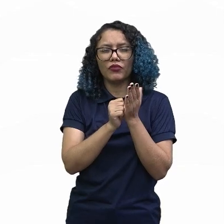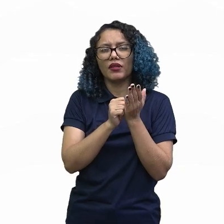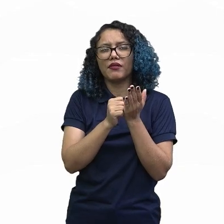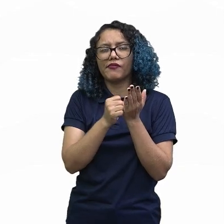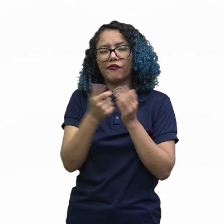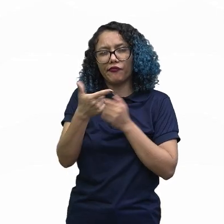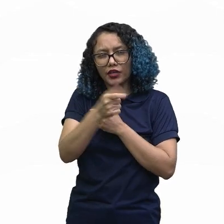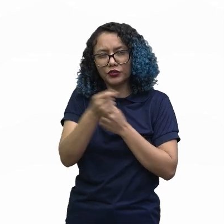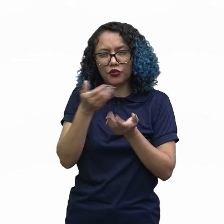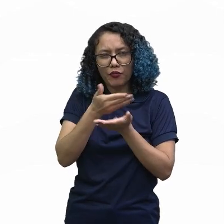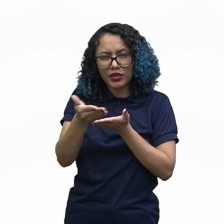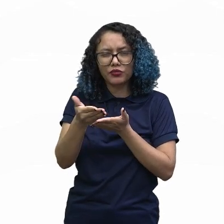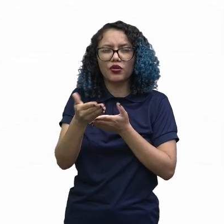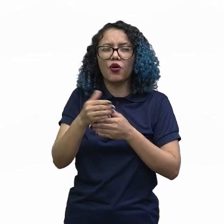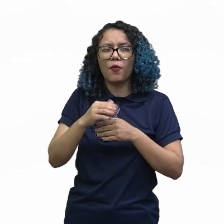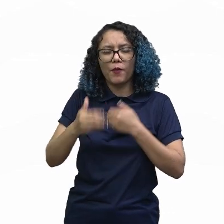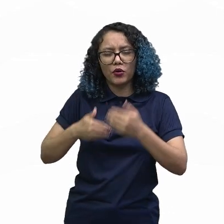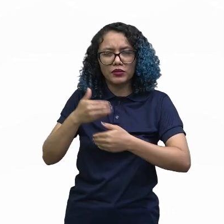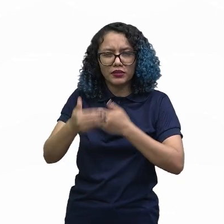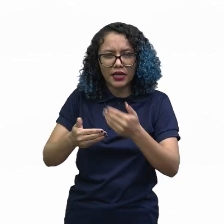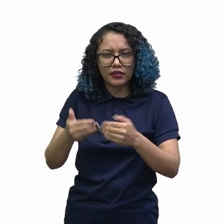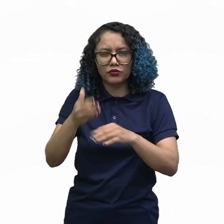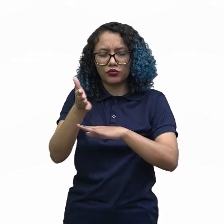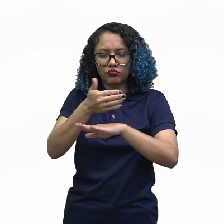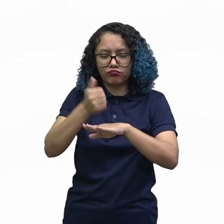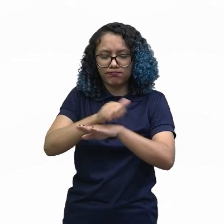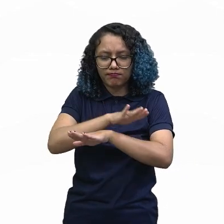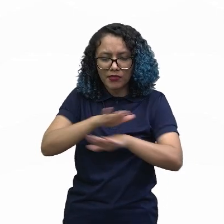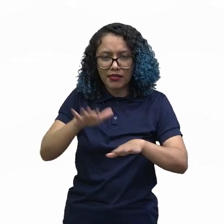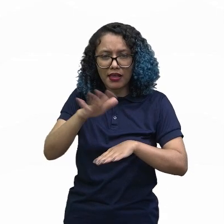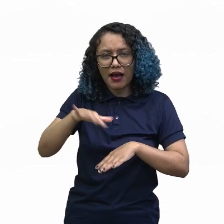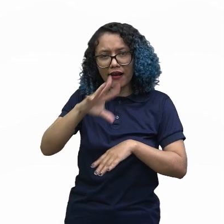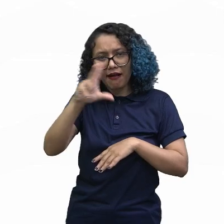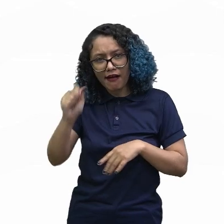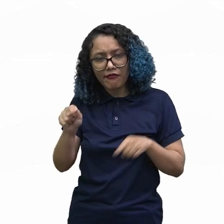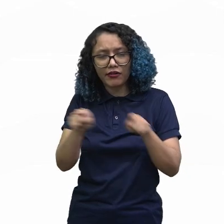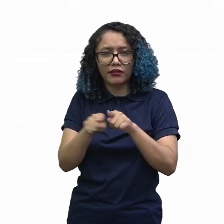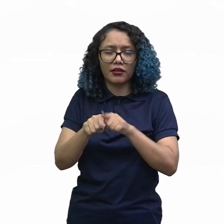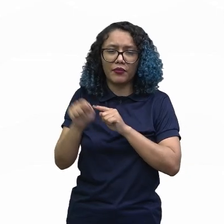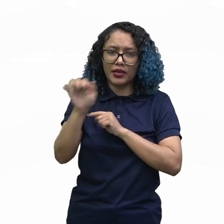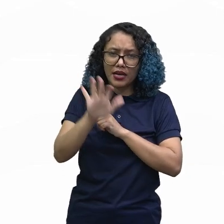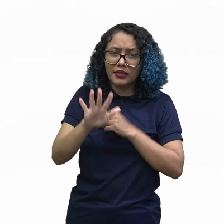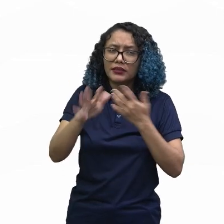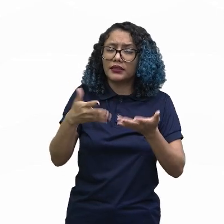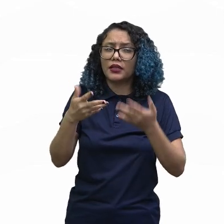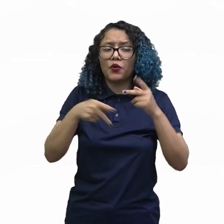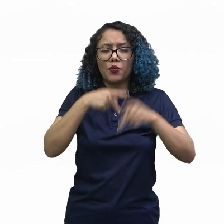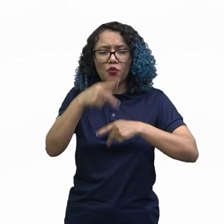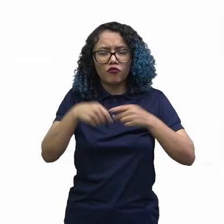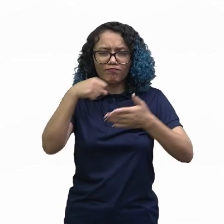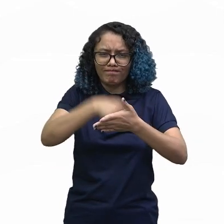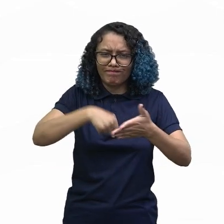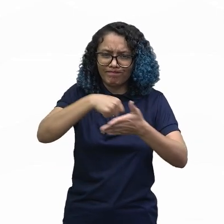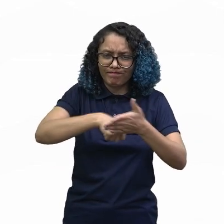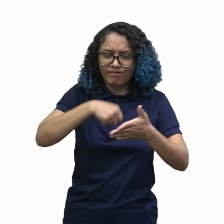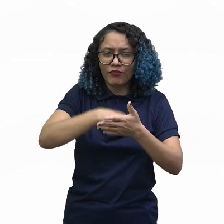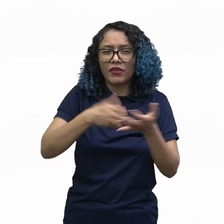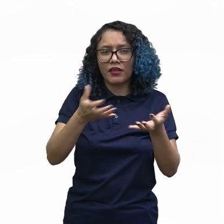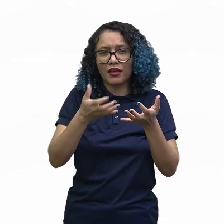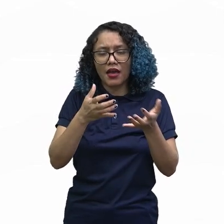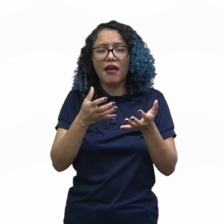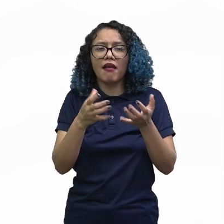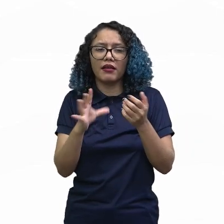África e na Ásia. Então, esses povos, esses movimentos, eles vão lutar pela garantia